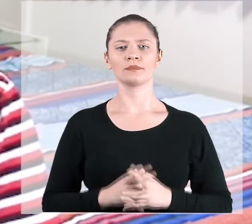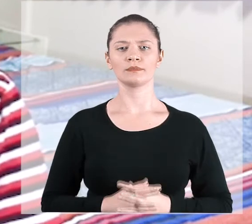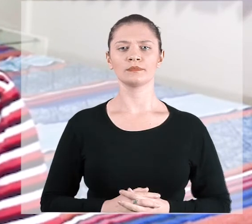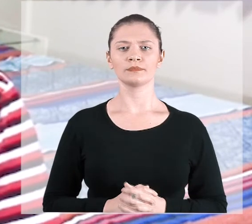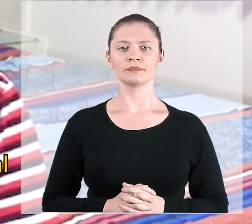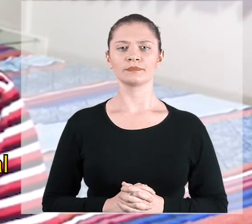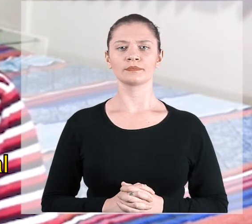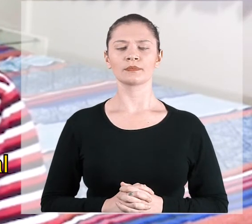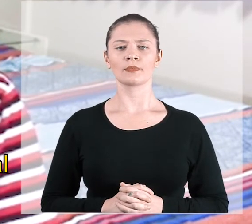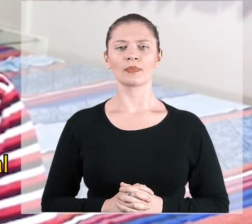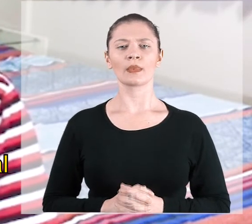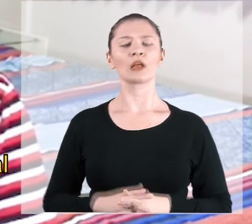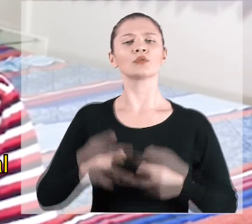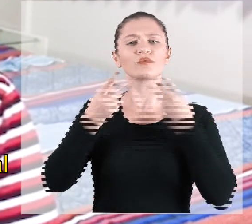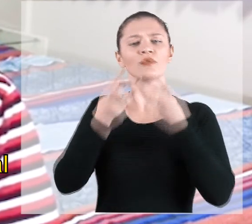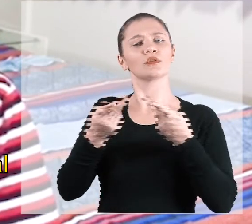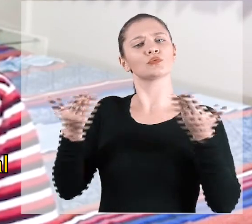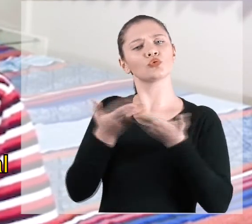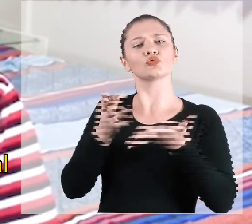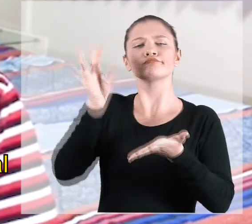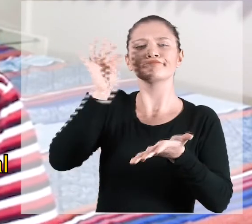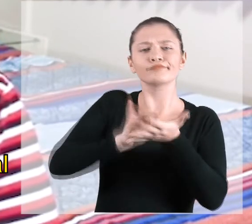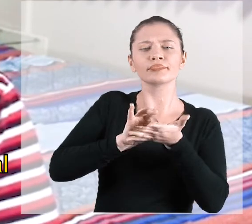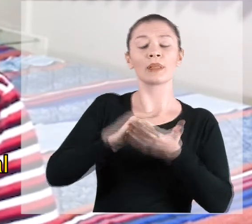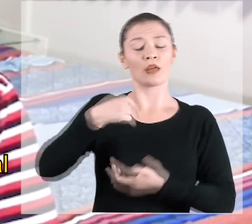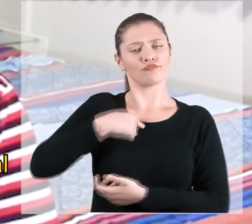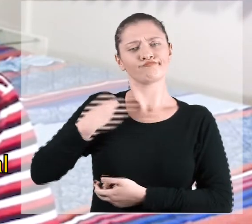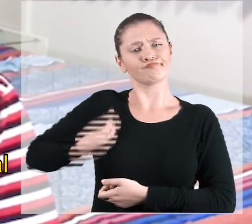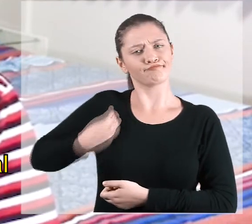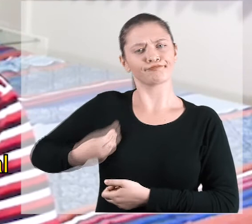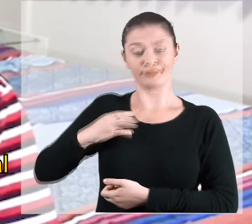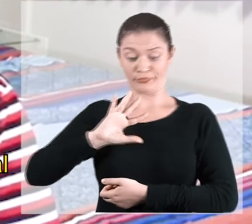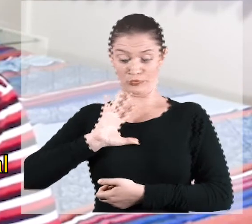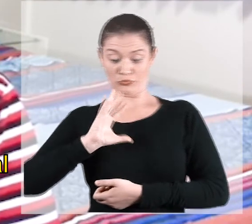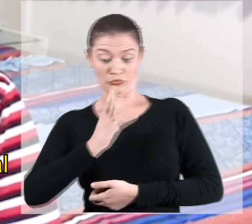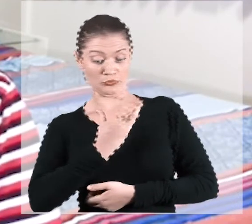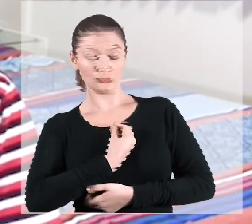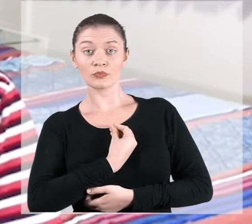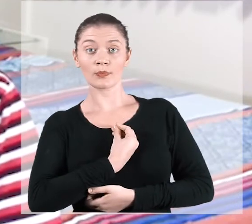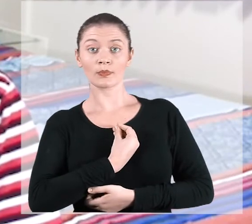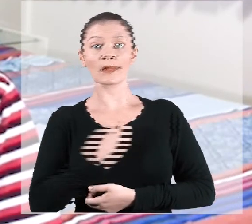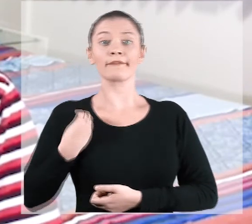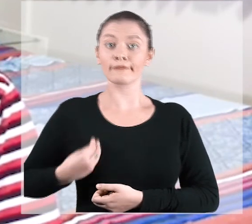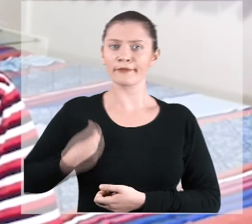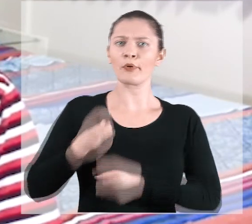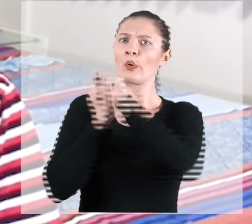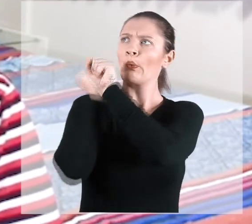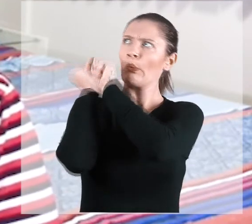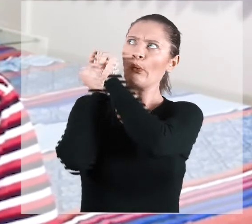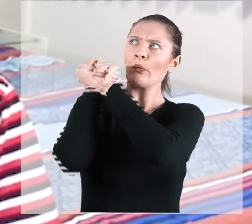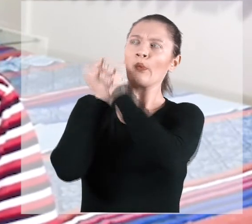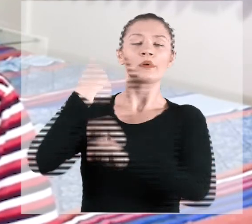estou dizendo isso para vocês porque eu vivi como transexual durante muitos anos e nós pensamos muitas das